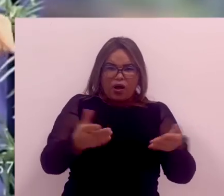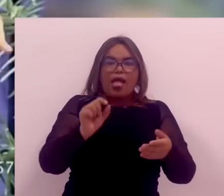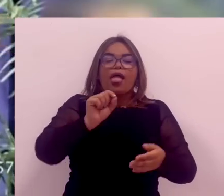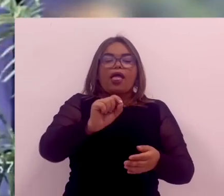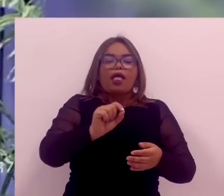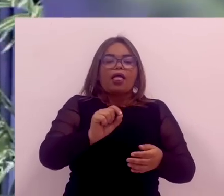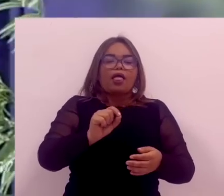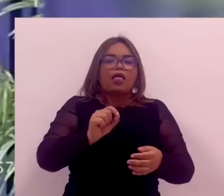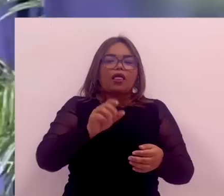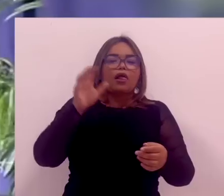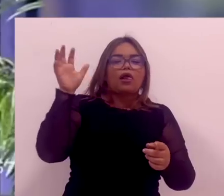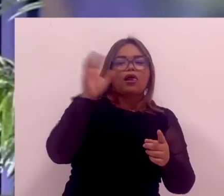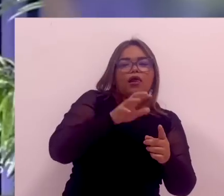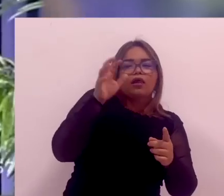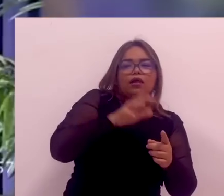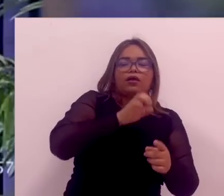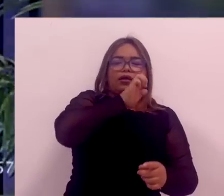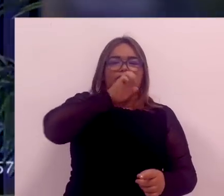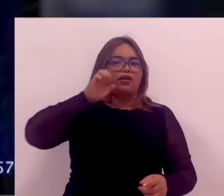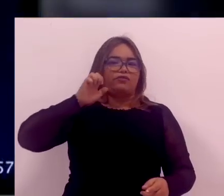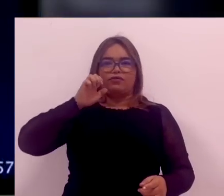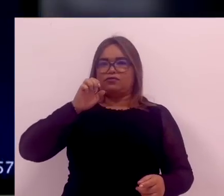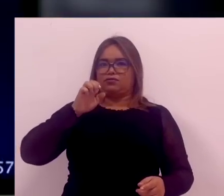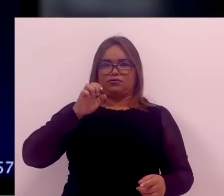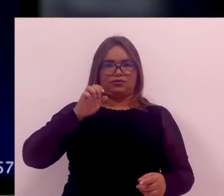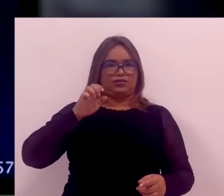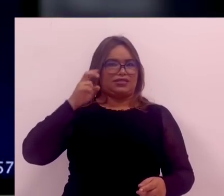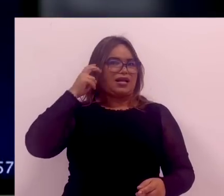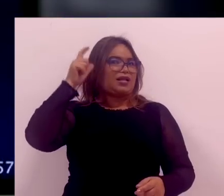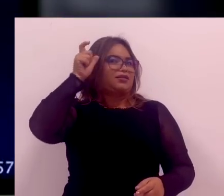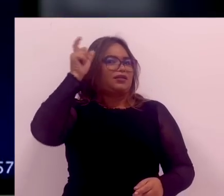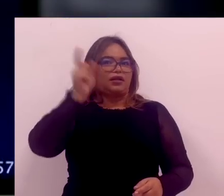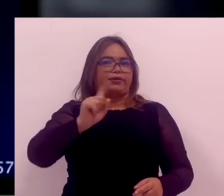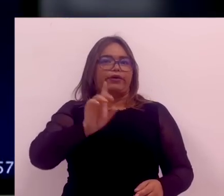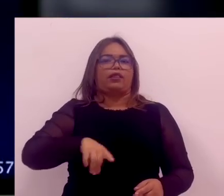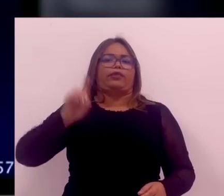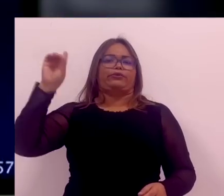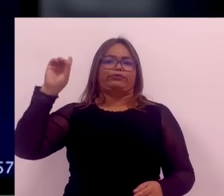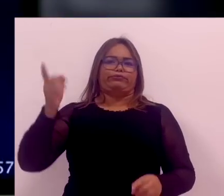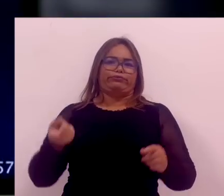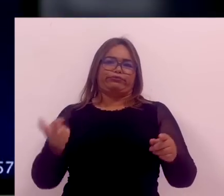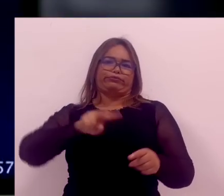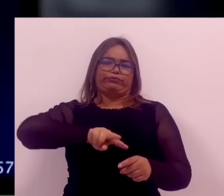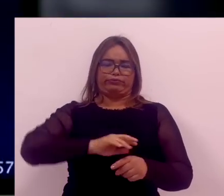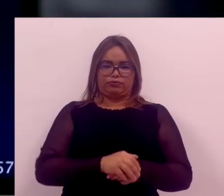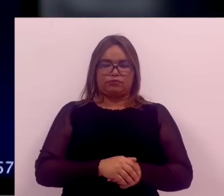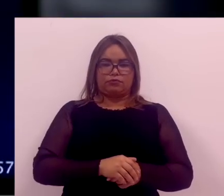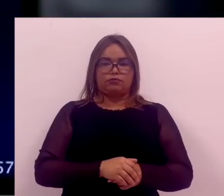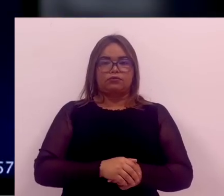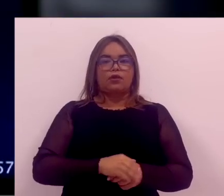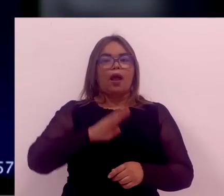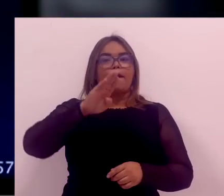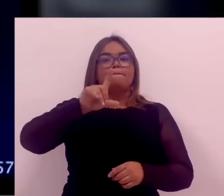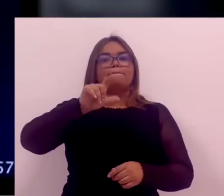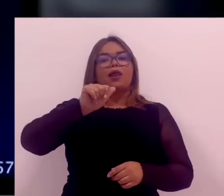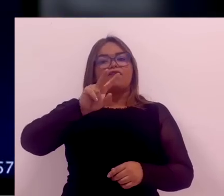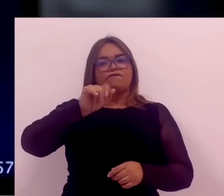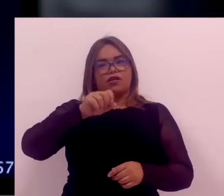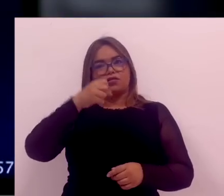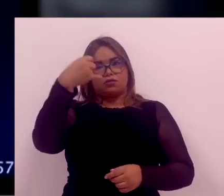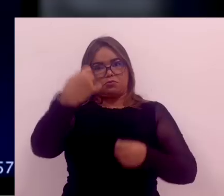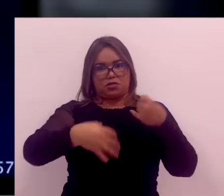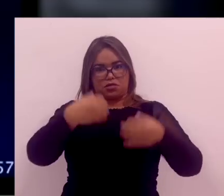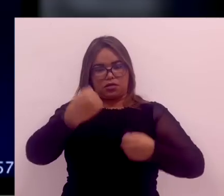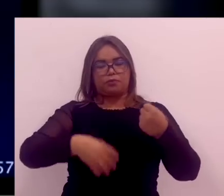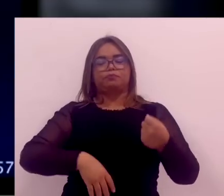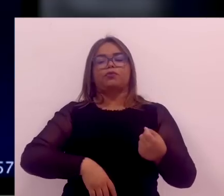para baixo. Agora, Jeová tenta Eva e não a serpente. Blavatsky, na Doutrina Secreta, volume 2, diz: os sistemas filosóficos